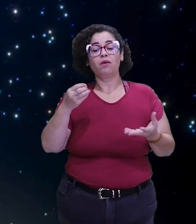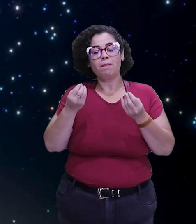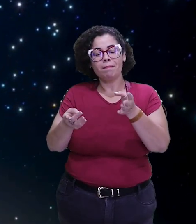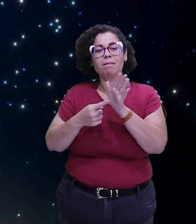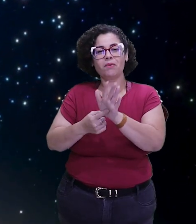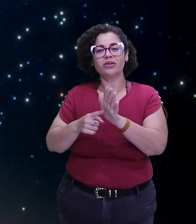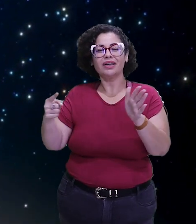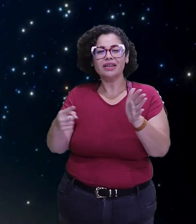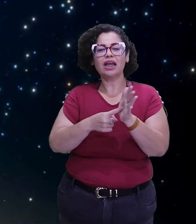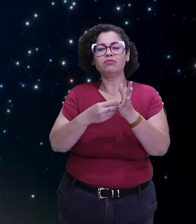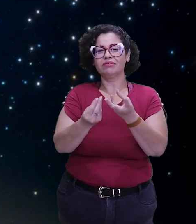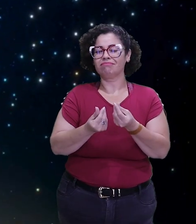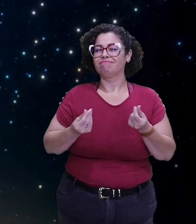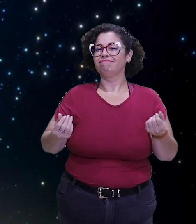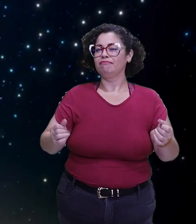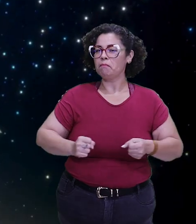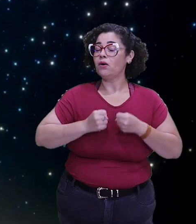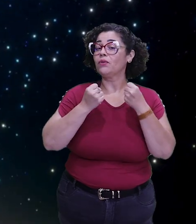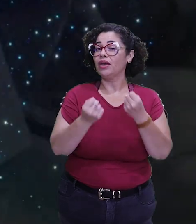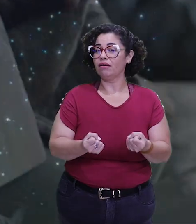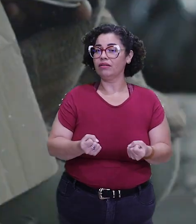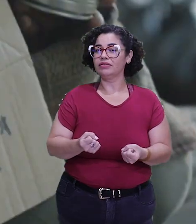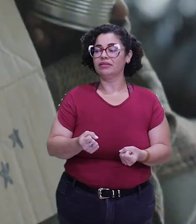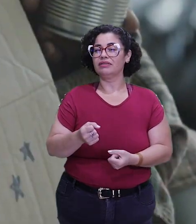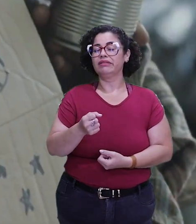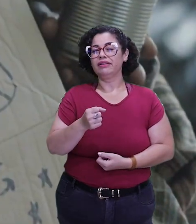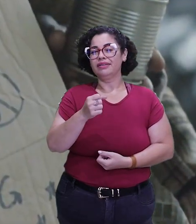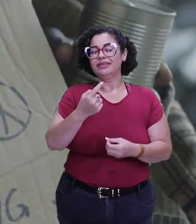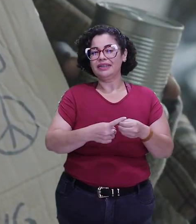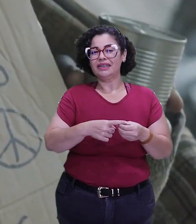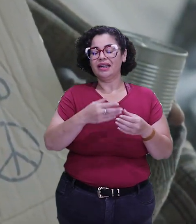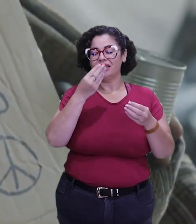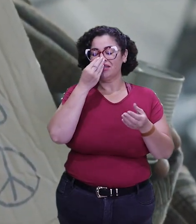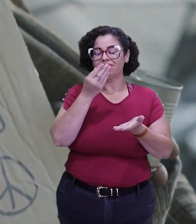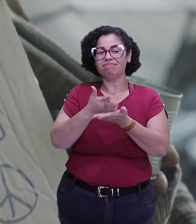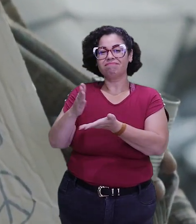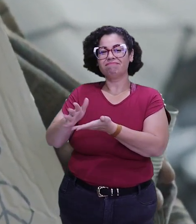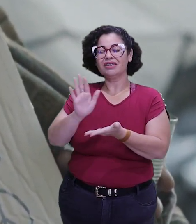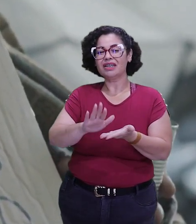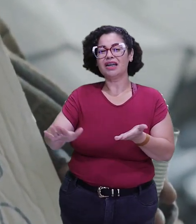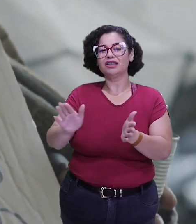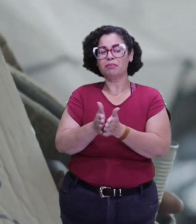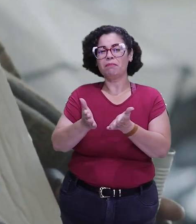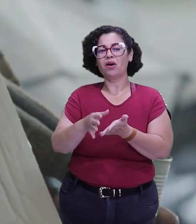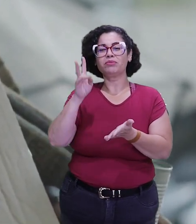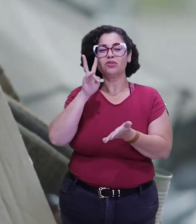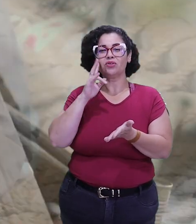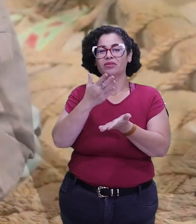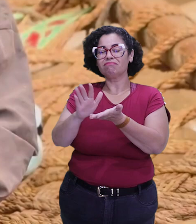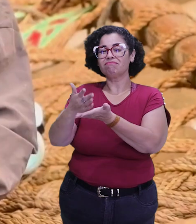denúncia delicada, mas poderosa. A cidade esqueceu seus pobres, suas crianças, suas histórias. A